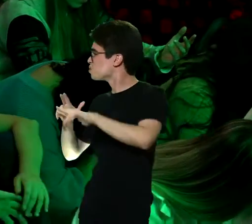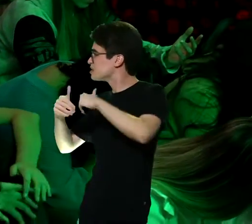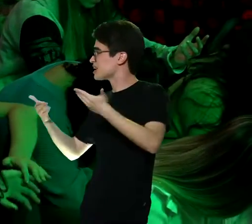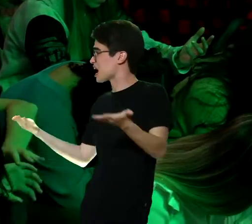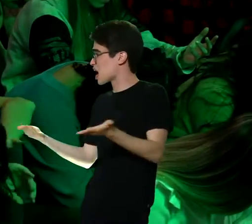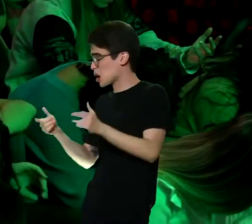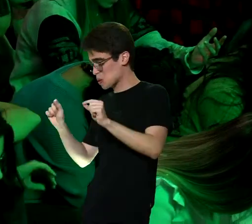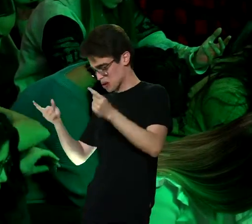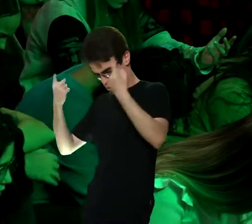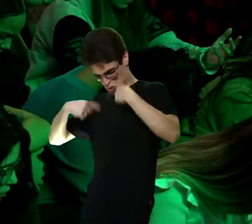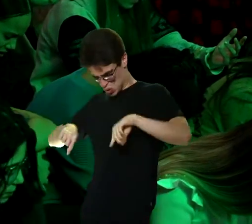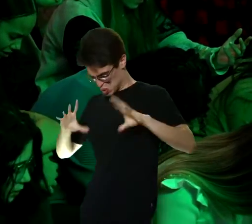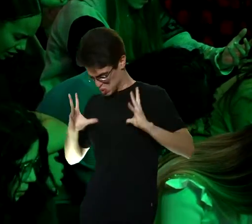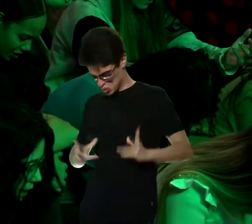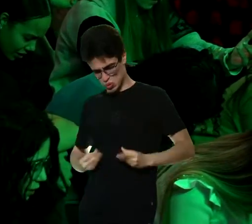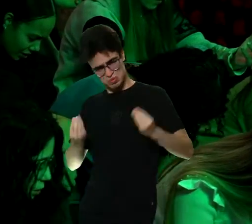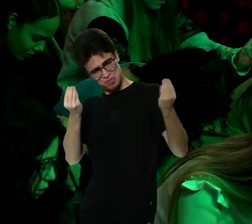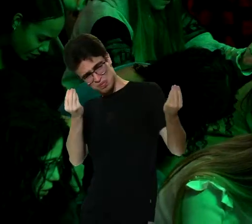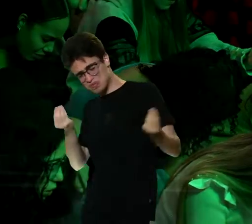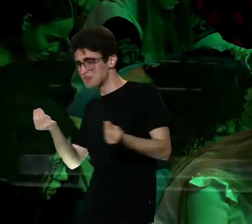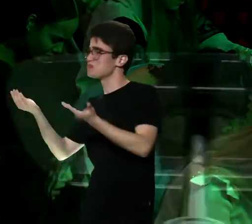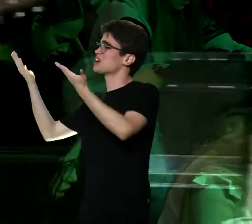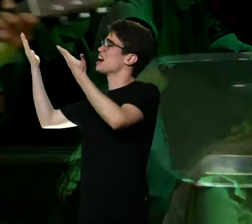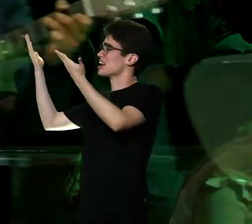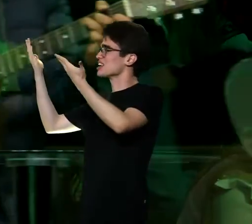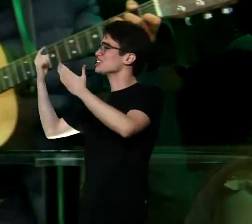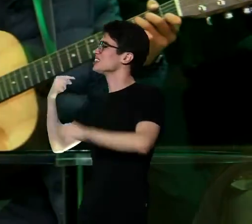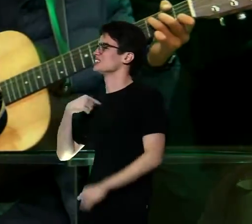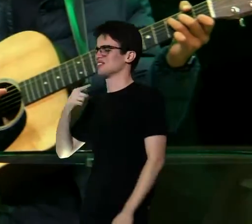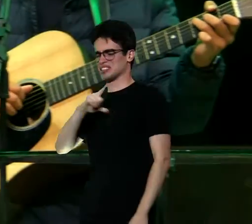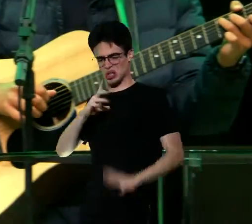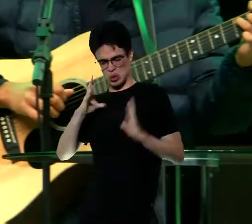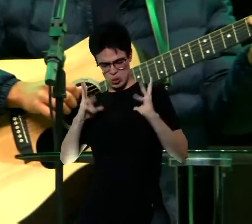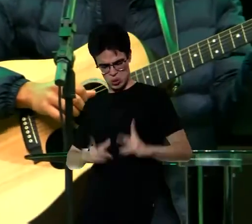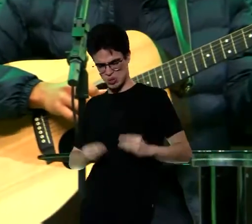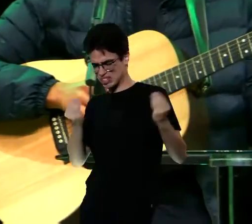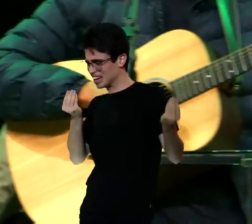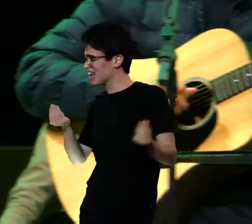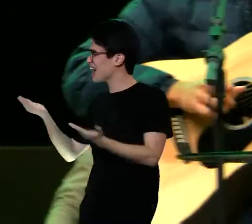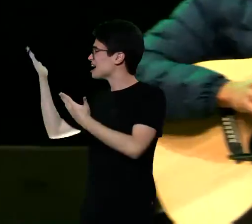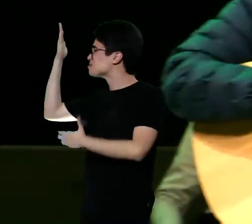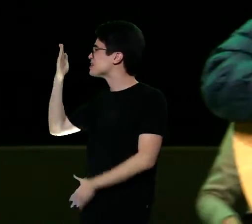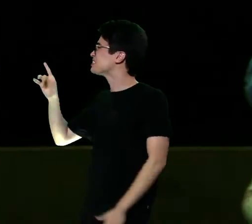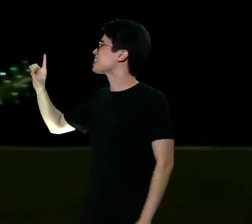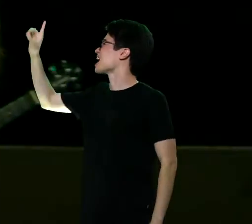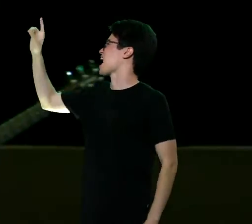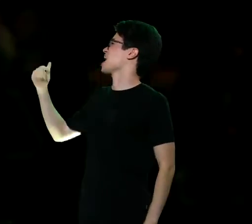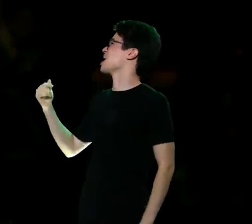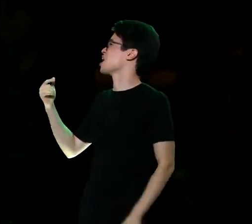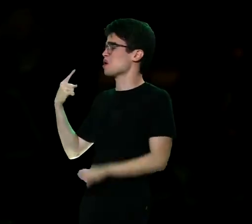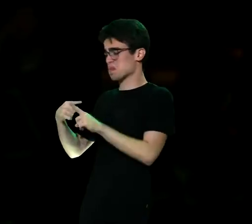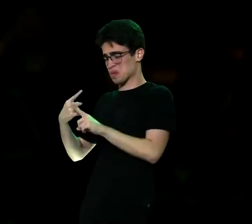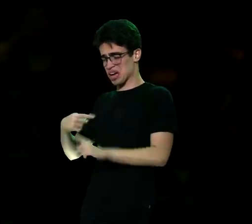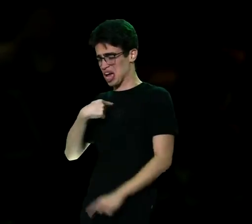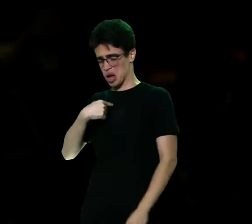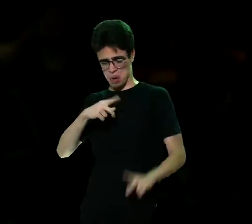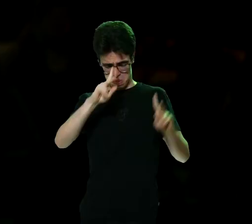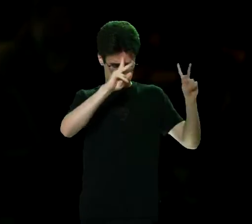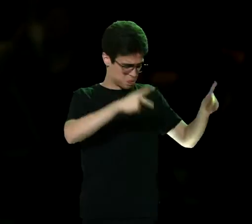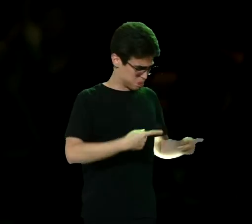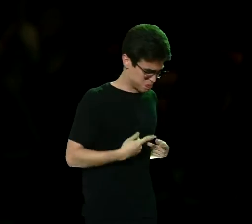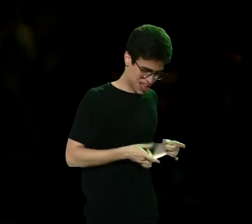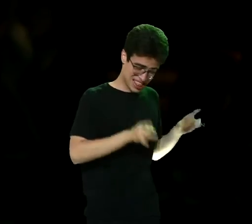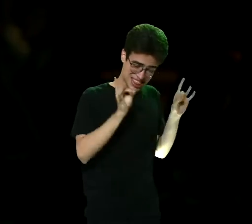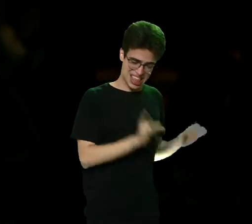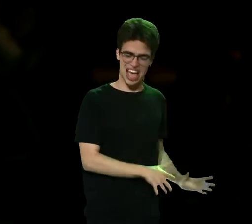tudo que temos aos Teus pés, Jesus. Nós entregamos tudo que temos nas Tuas mãos, para que, Jesus, a gente não viva mais para nós mesmos,